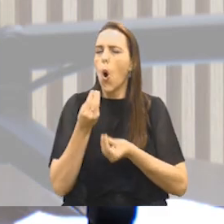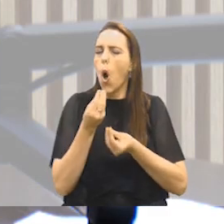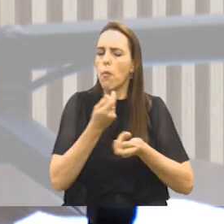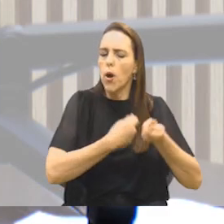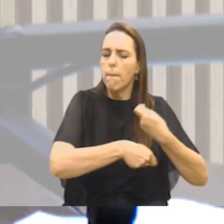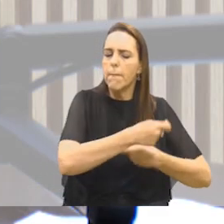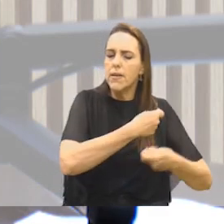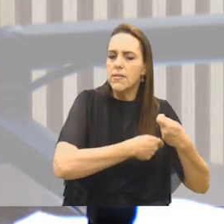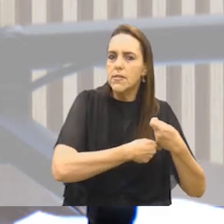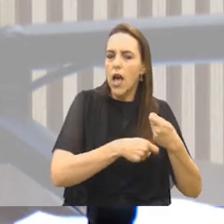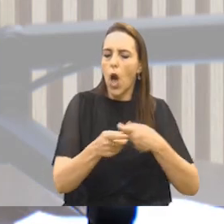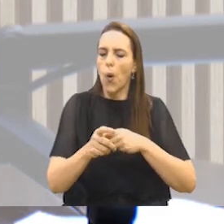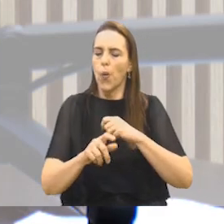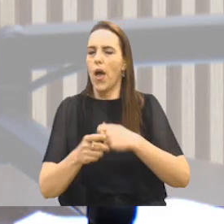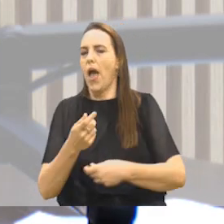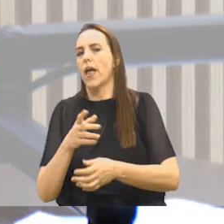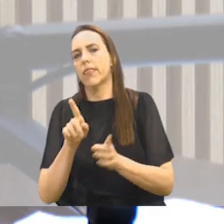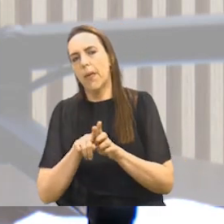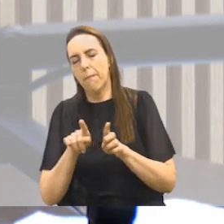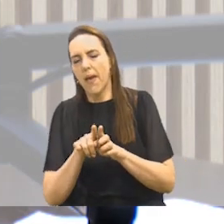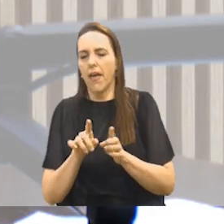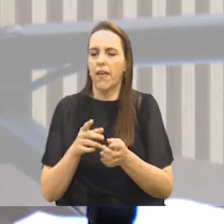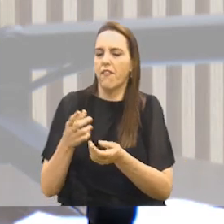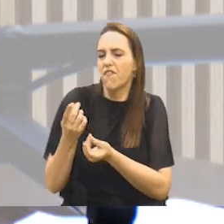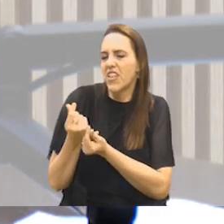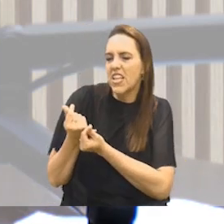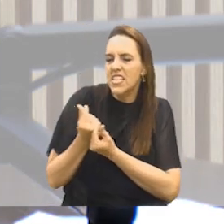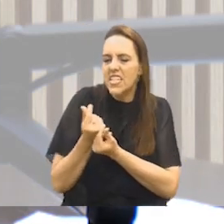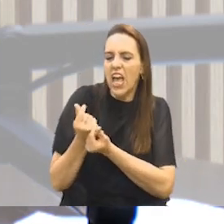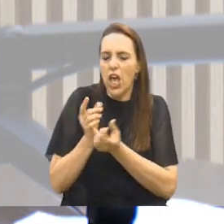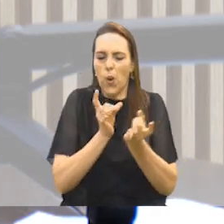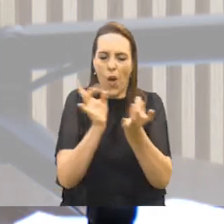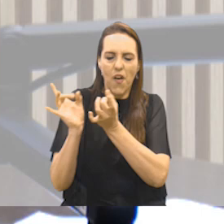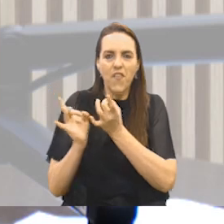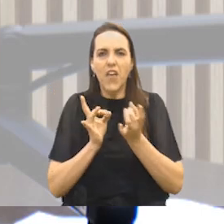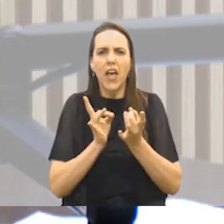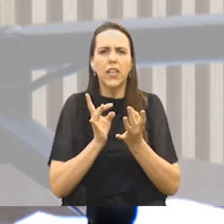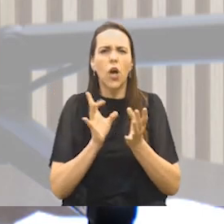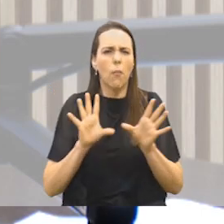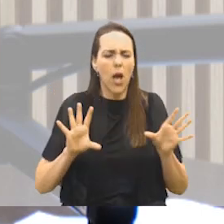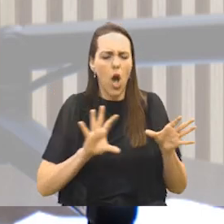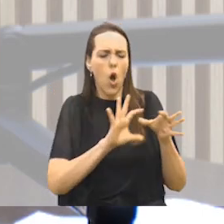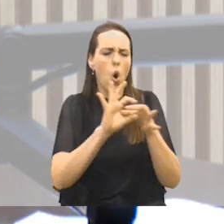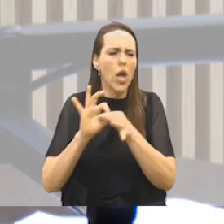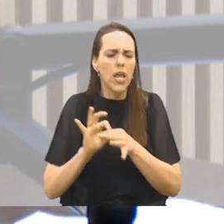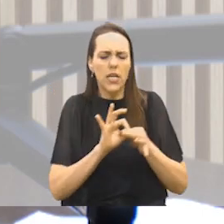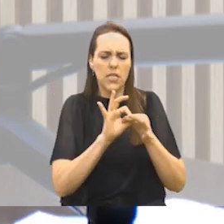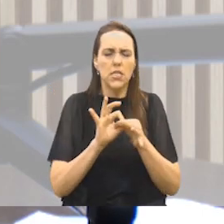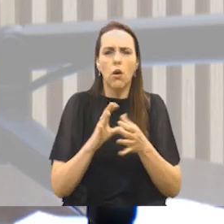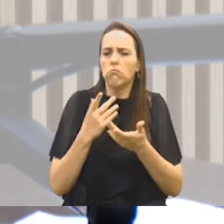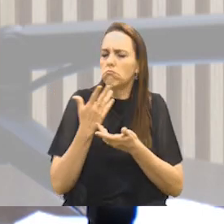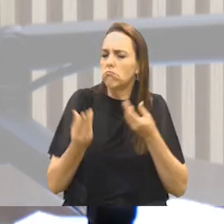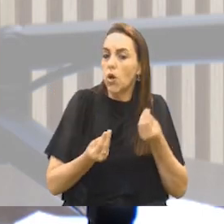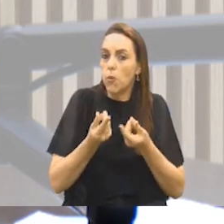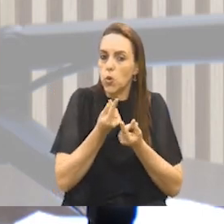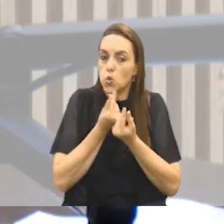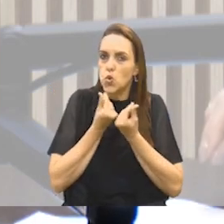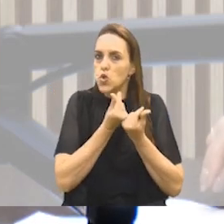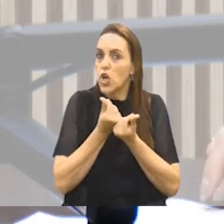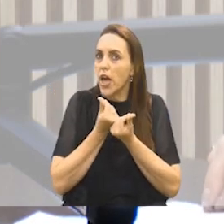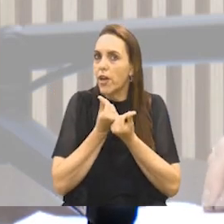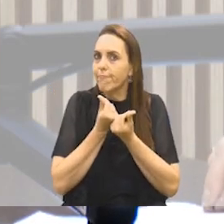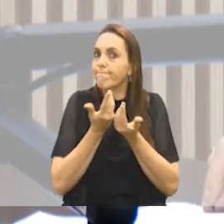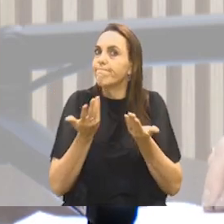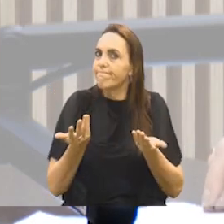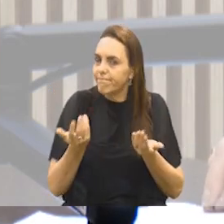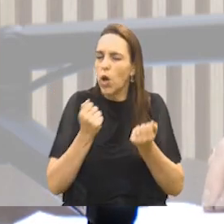do negócio. Como está o comercial, como está o administrativo, como está o financeiro, como estão as vendas, qual a conexão do negócio com